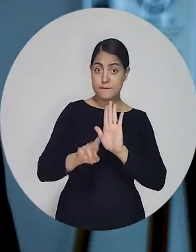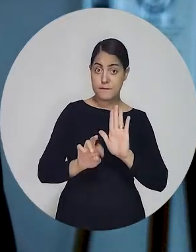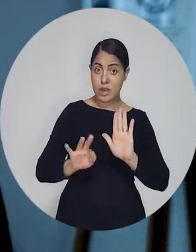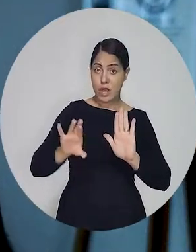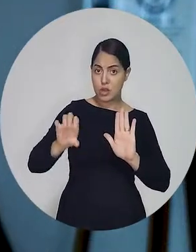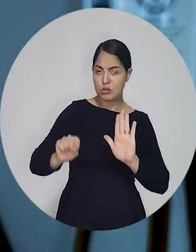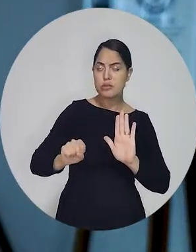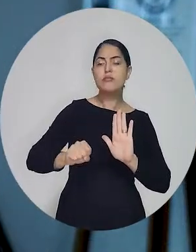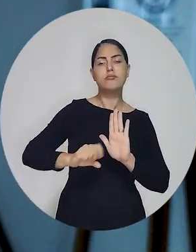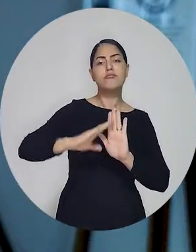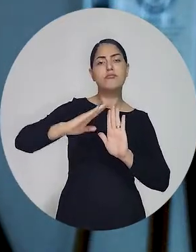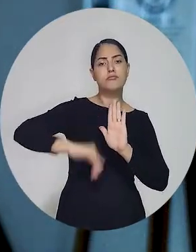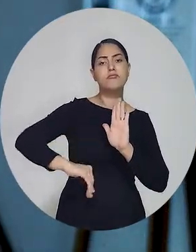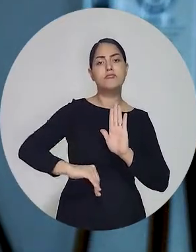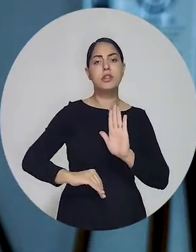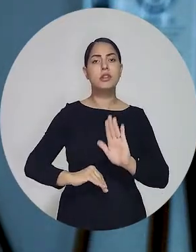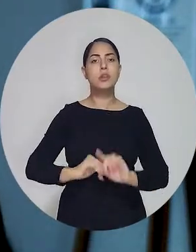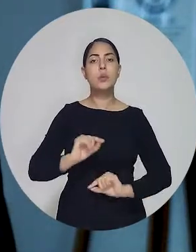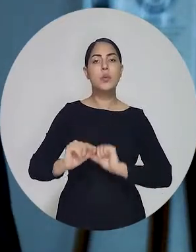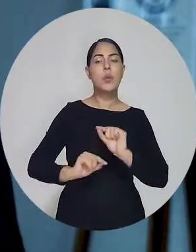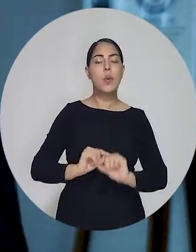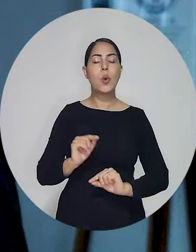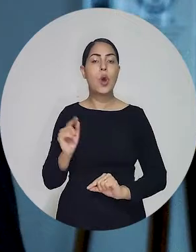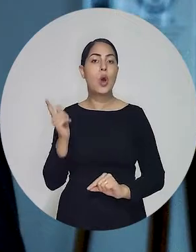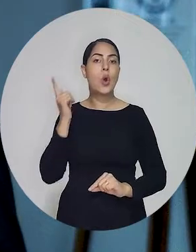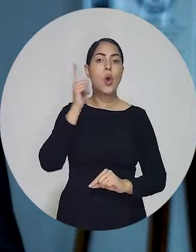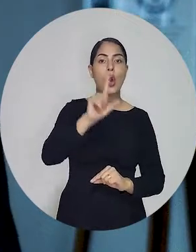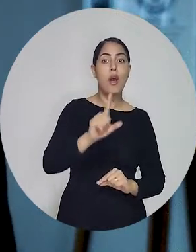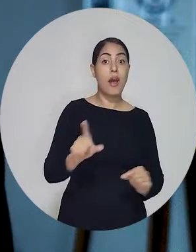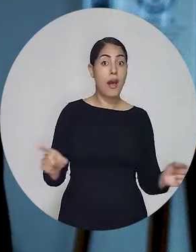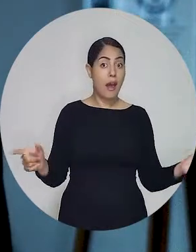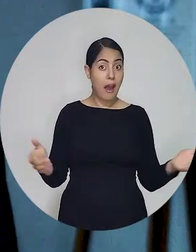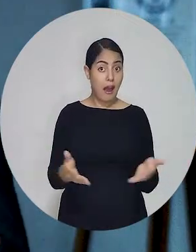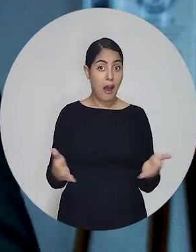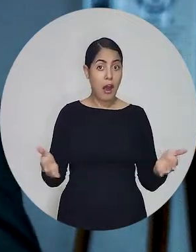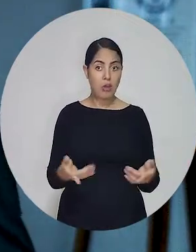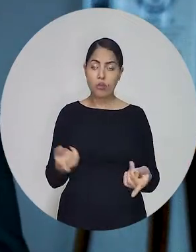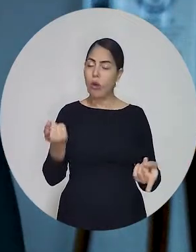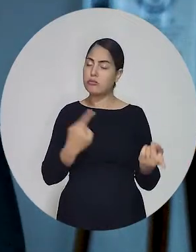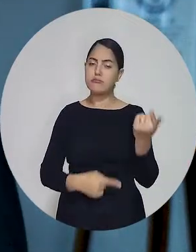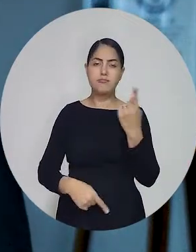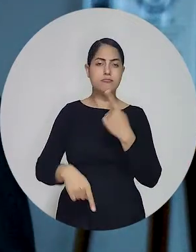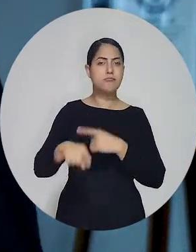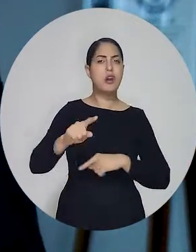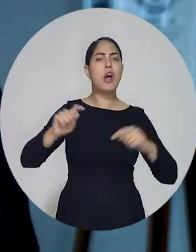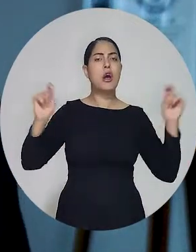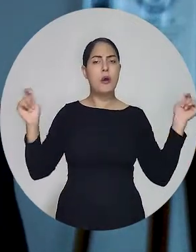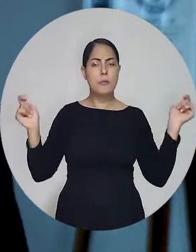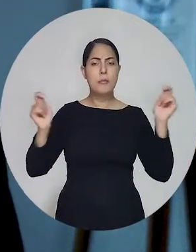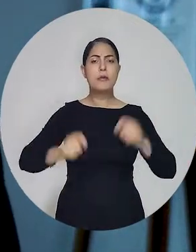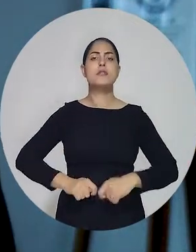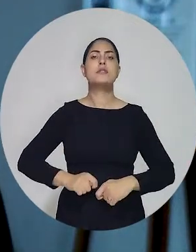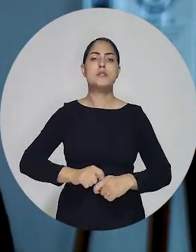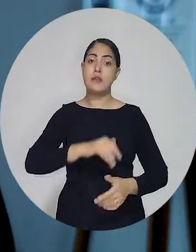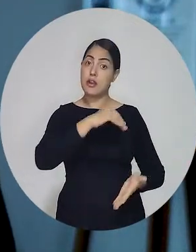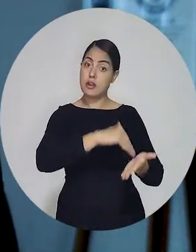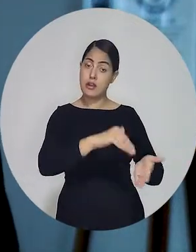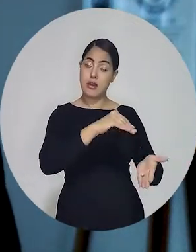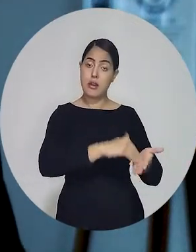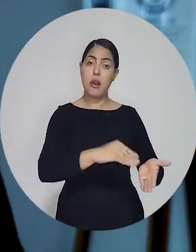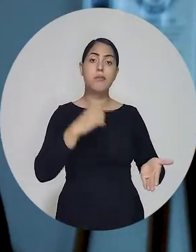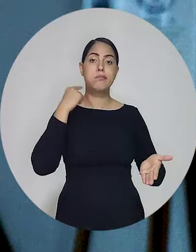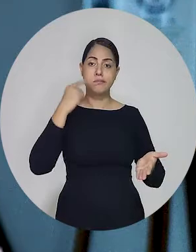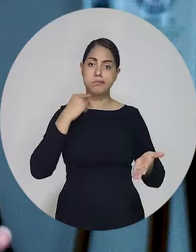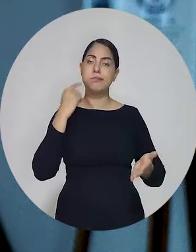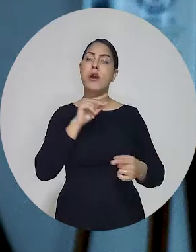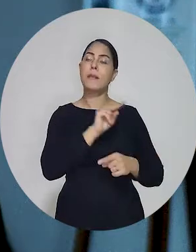interlocução, viabilizou a derrubada destes vetos que tornaram possível que, a partir de agora,